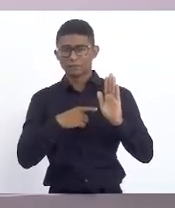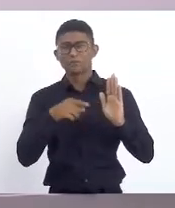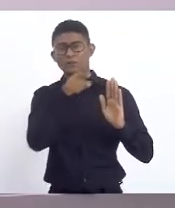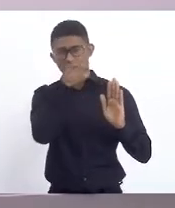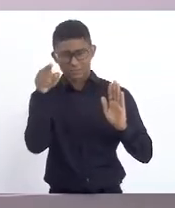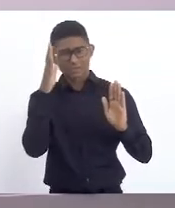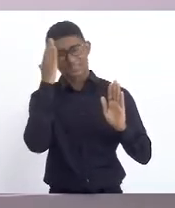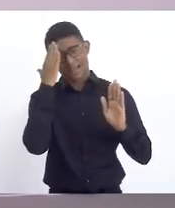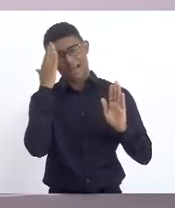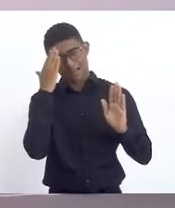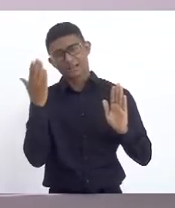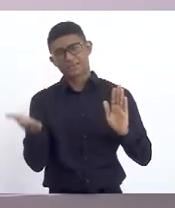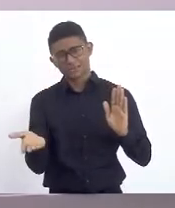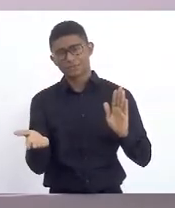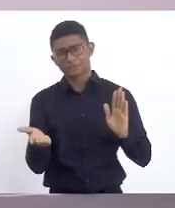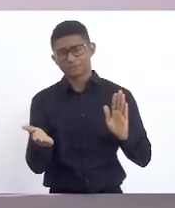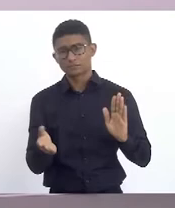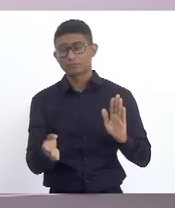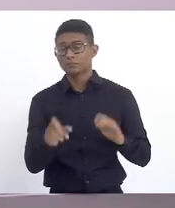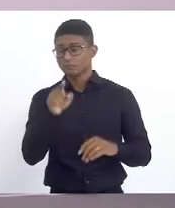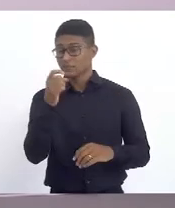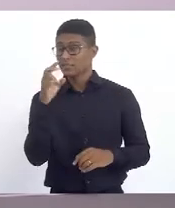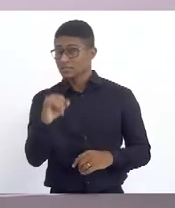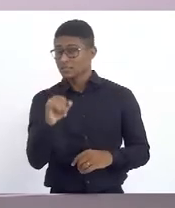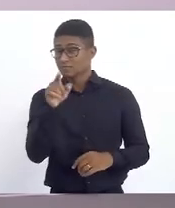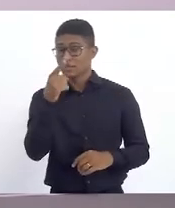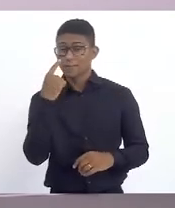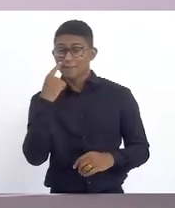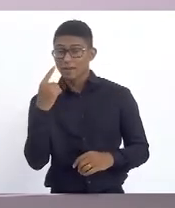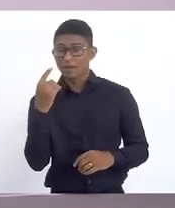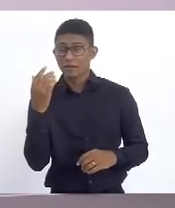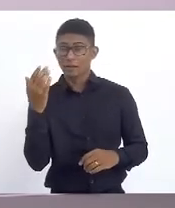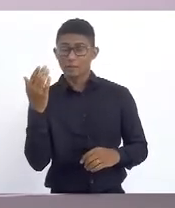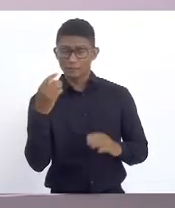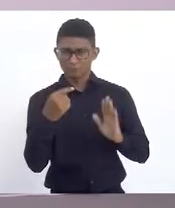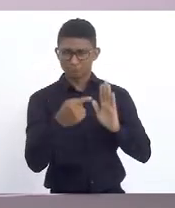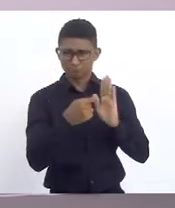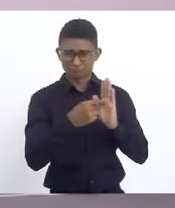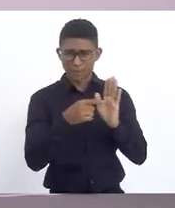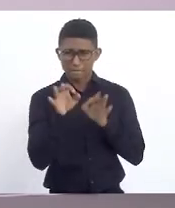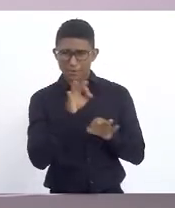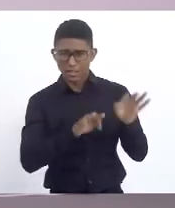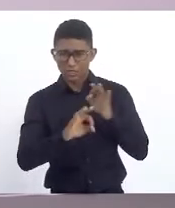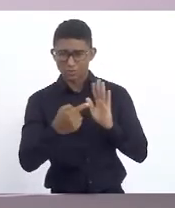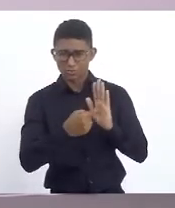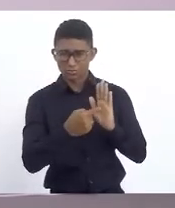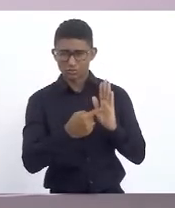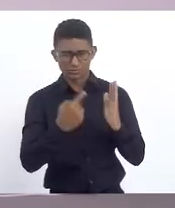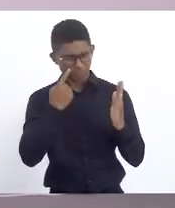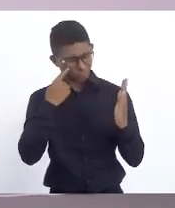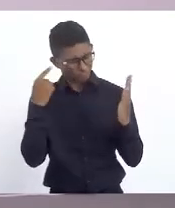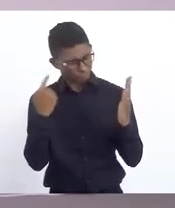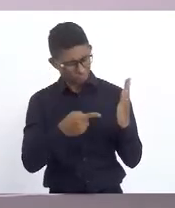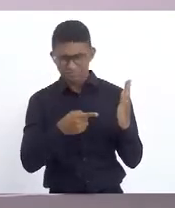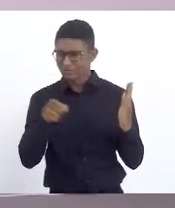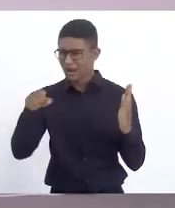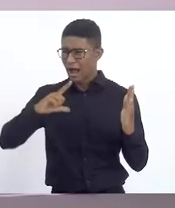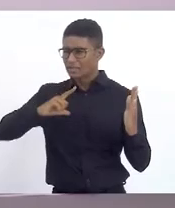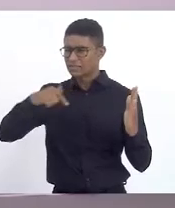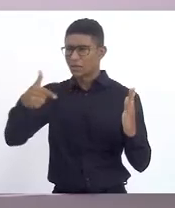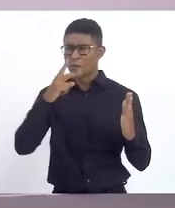agora. Se você for ver o plano quinquenal, é uma vergonha a atuação da Genersa.